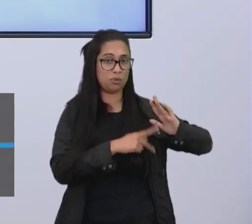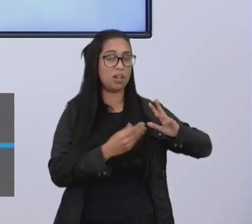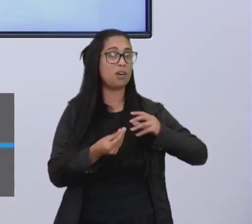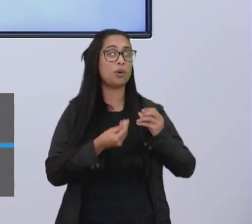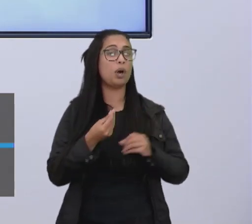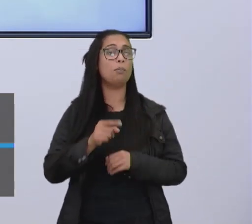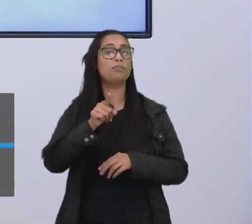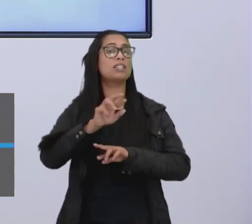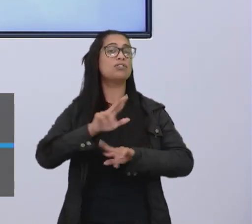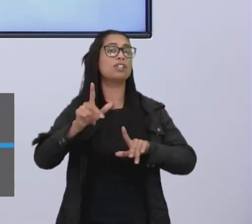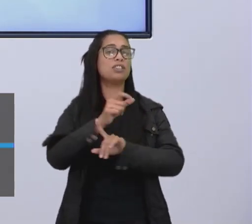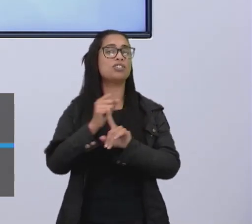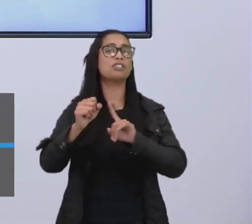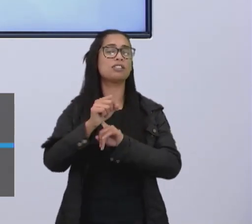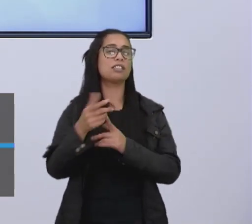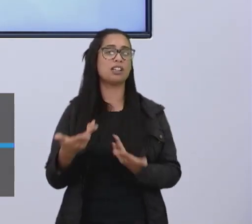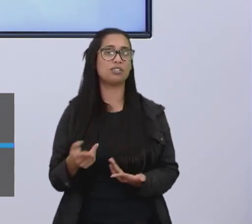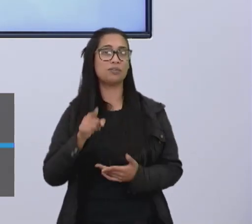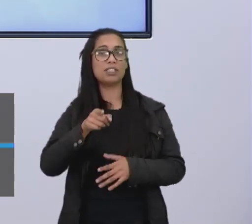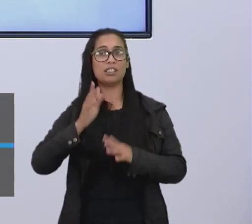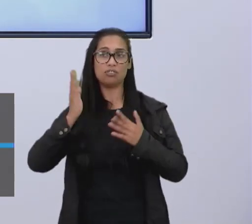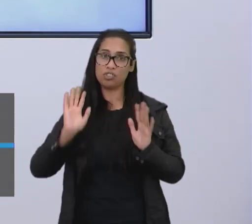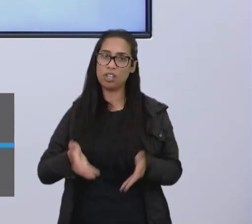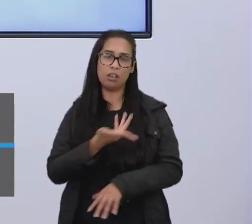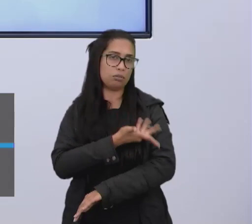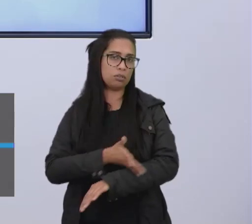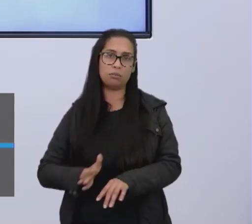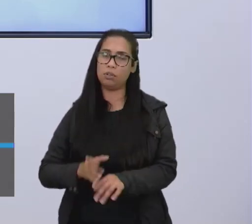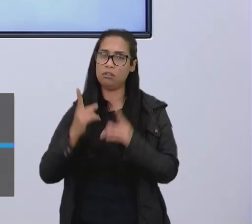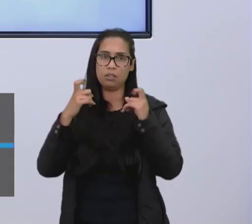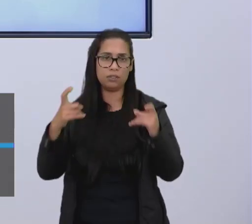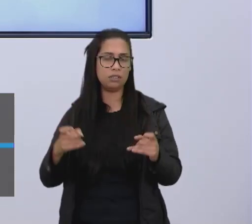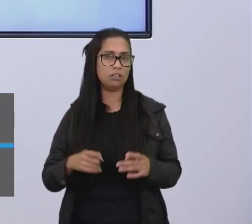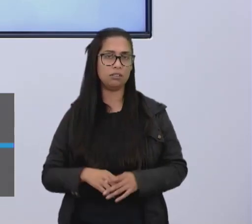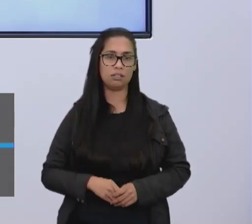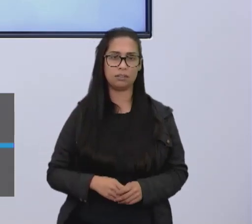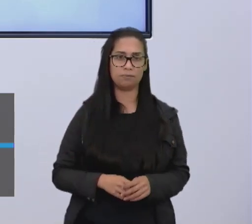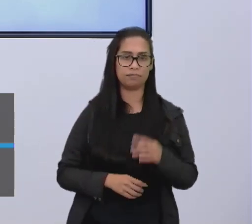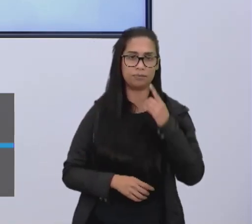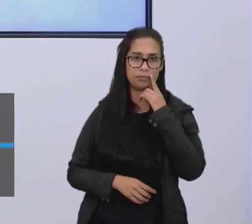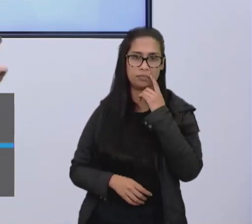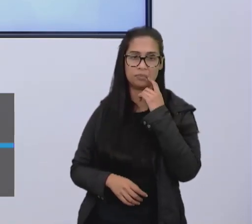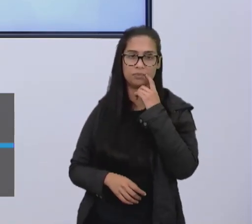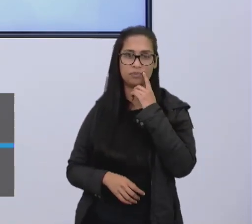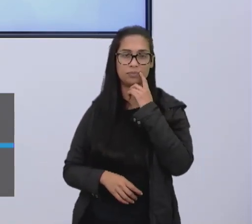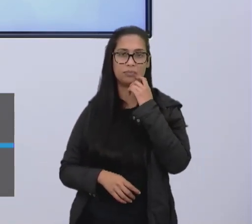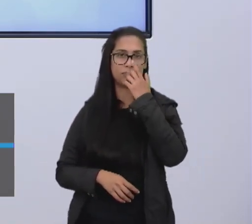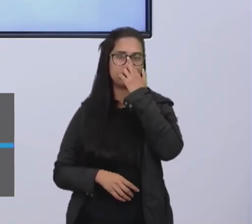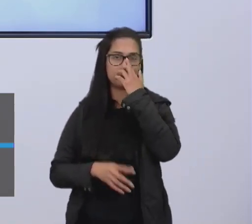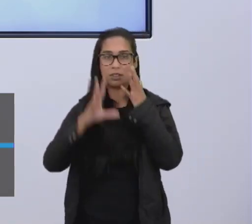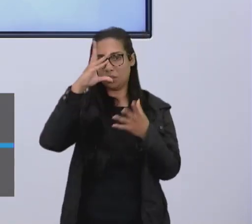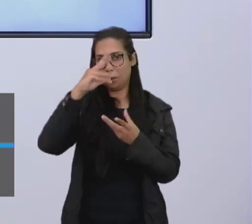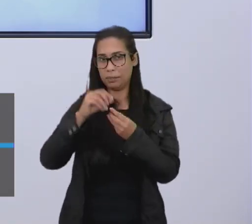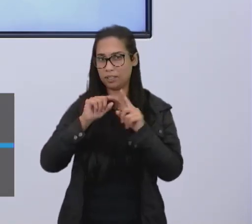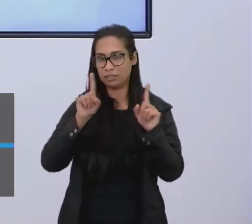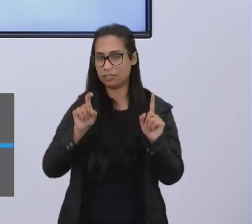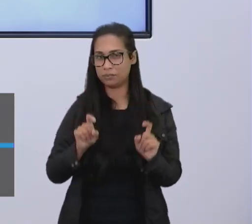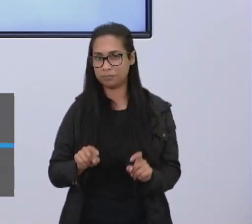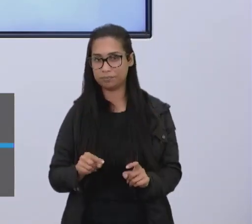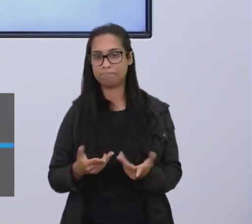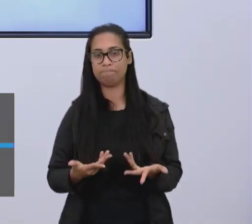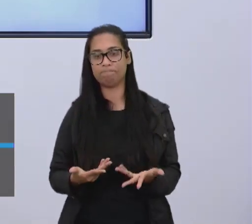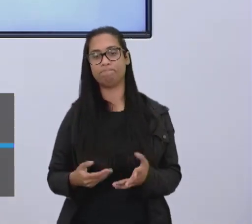que, sei lá, você bata em alguém todos os dias e que ela um dia não vai te bater de volta. Entende?